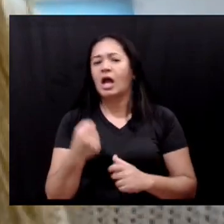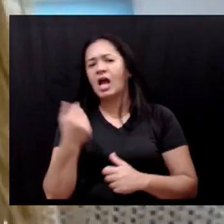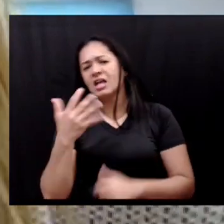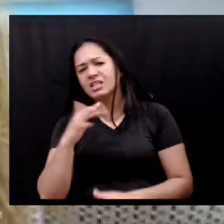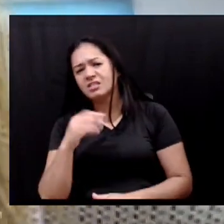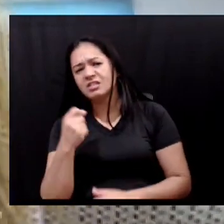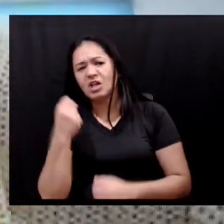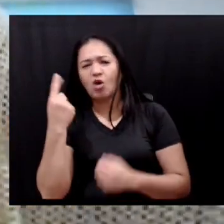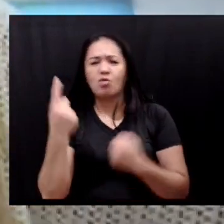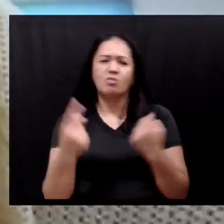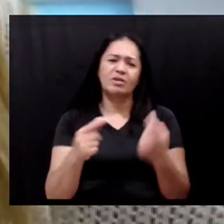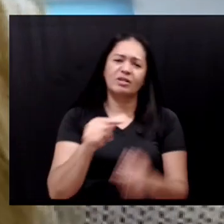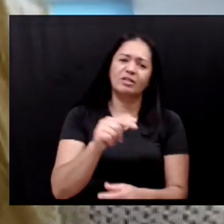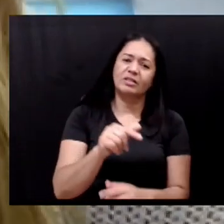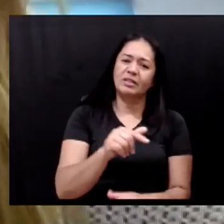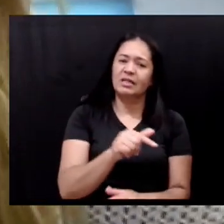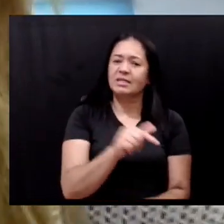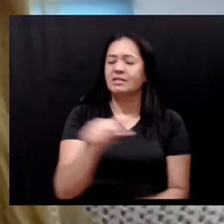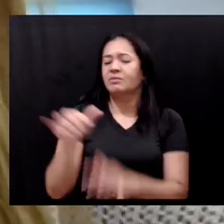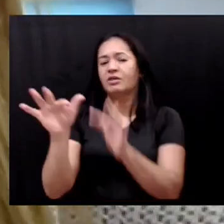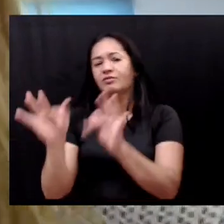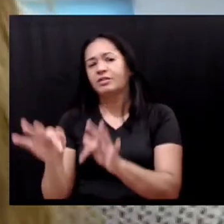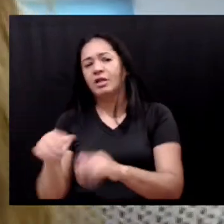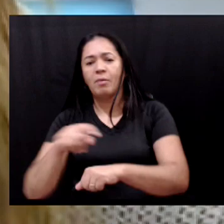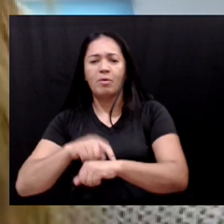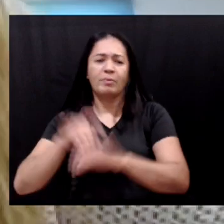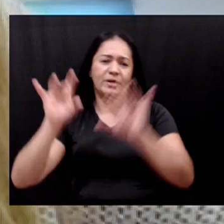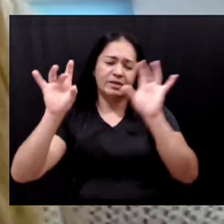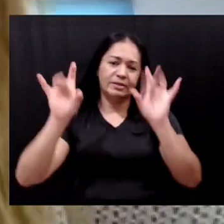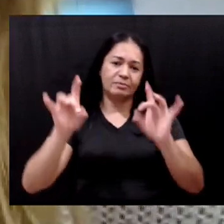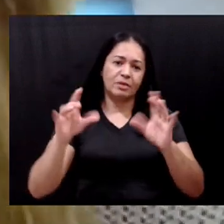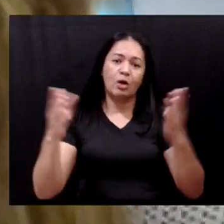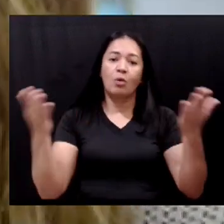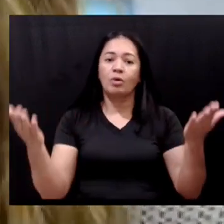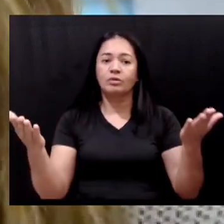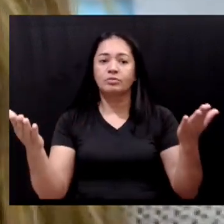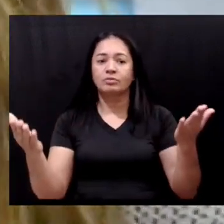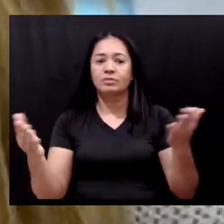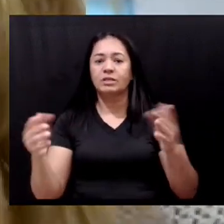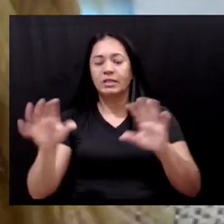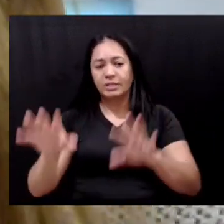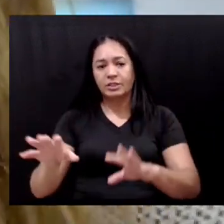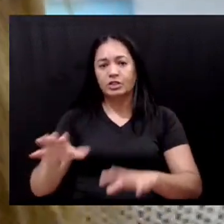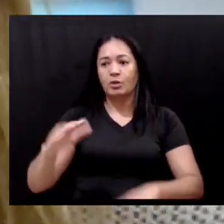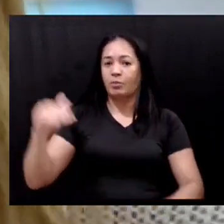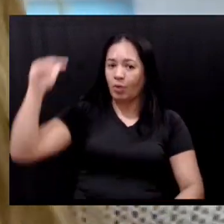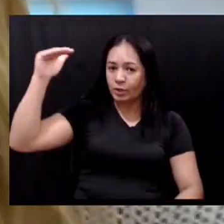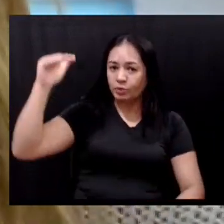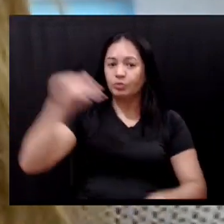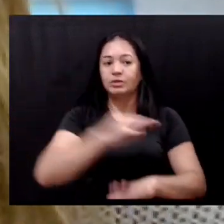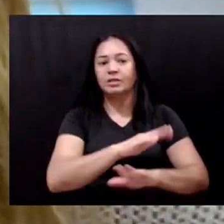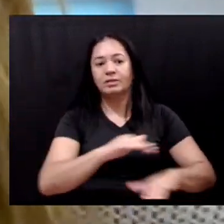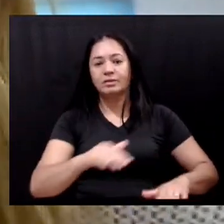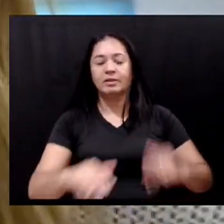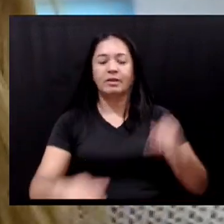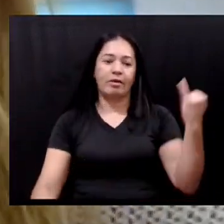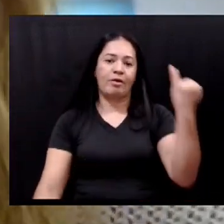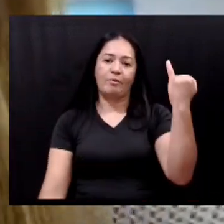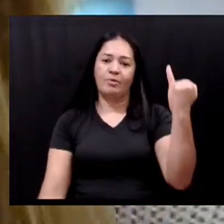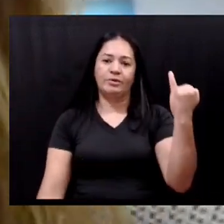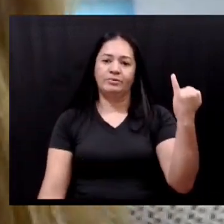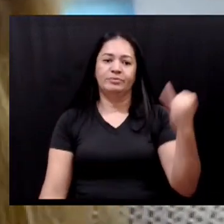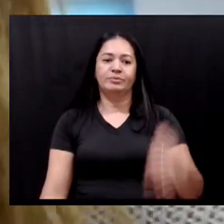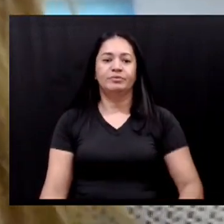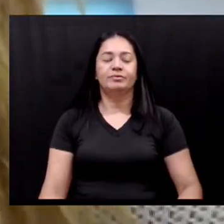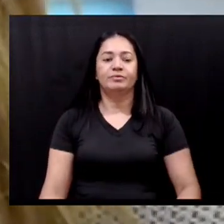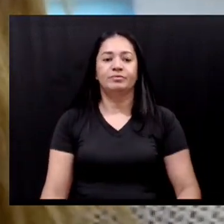momentos especiais, de vez em quando. Eu acho que isso, tanto para os adultos quanto para as crianças, é importante ser colocado. O que faz mal é que a